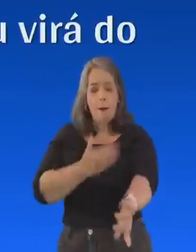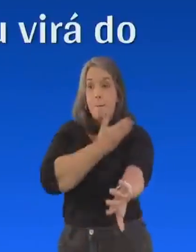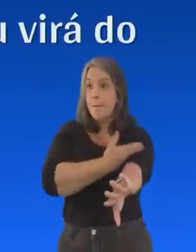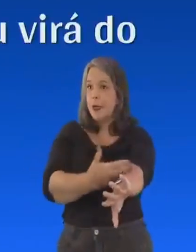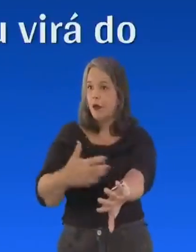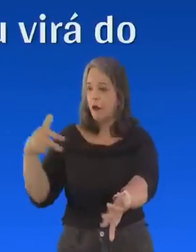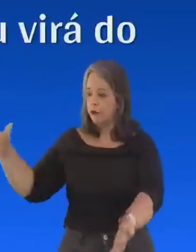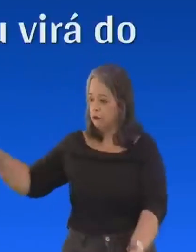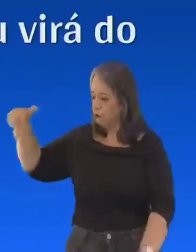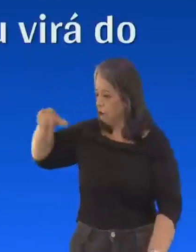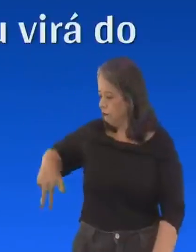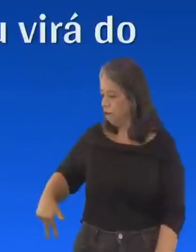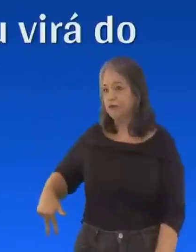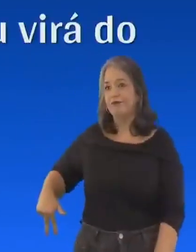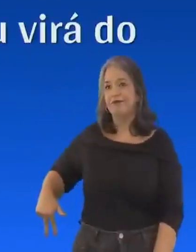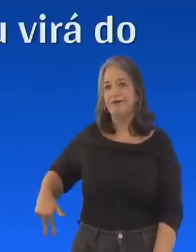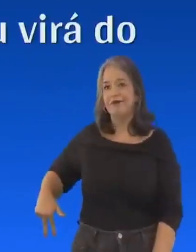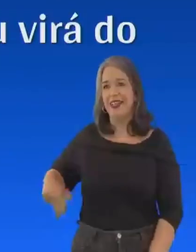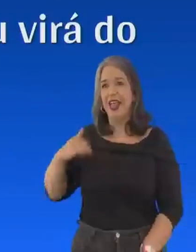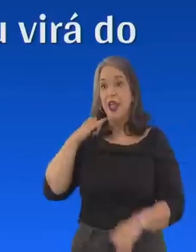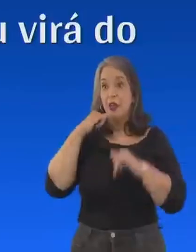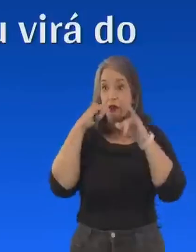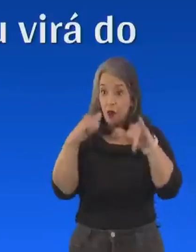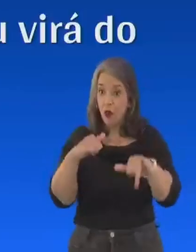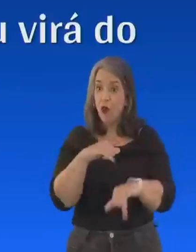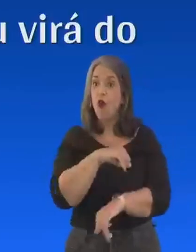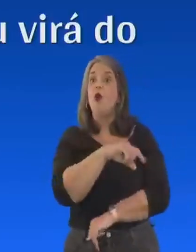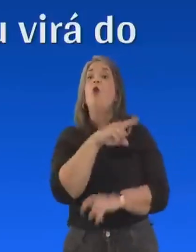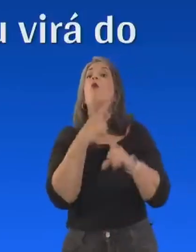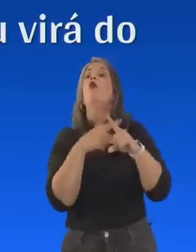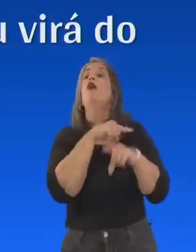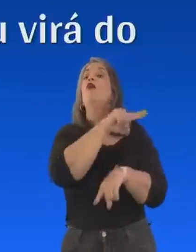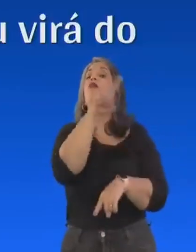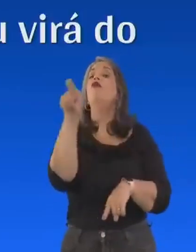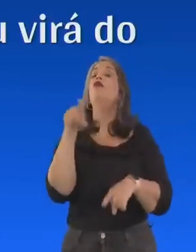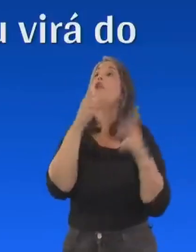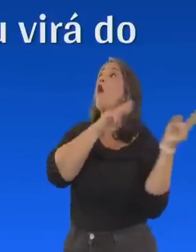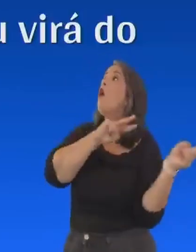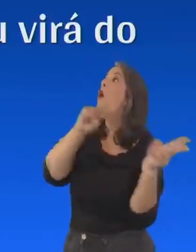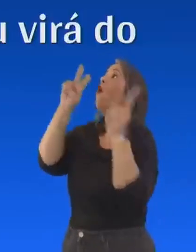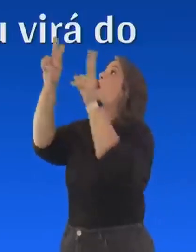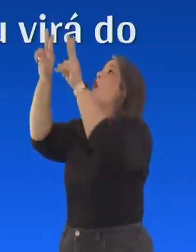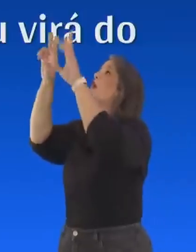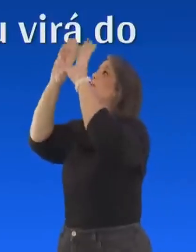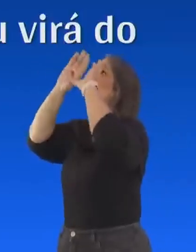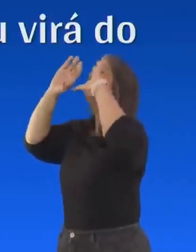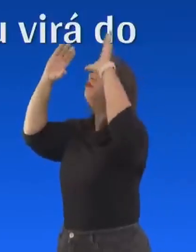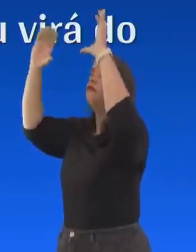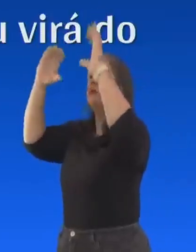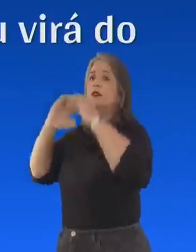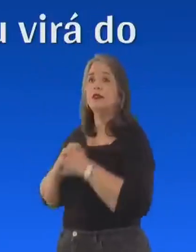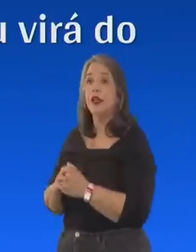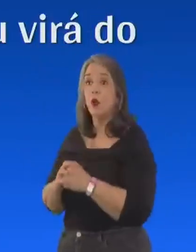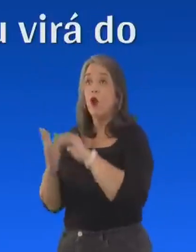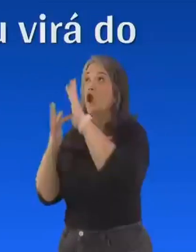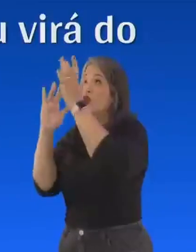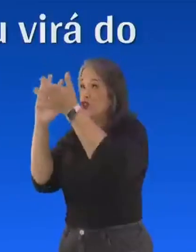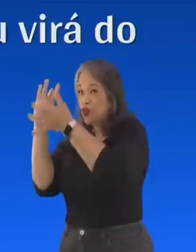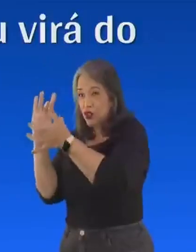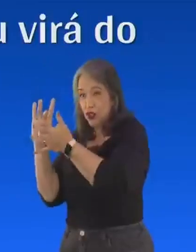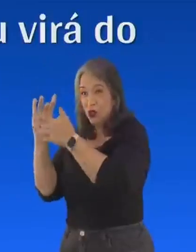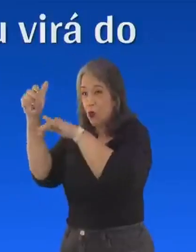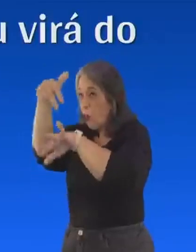disseram: Homens da Galileia, por que vocês estão olhando para as alturas? Esse Jesus que